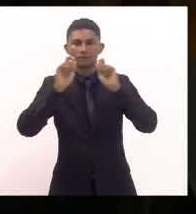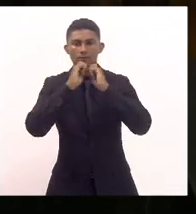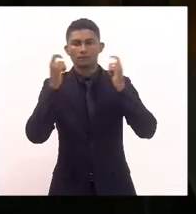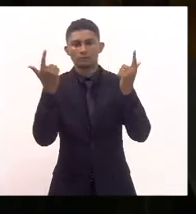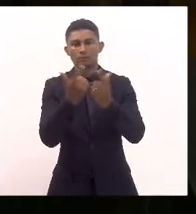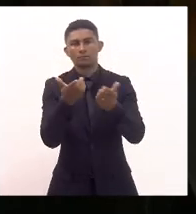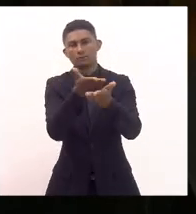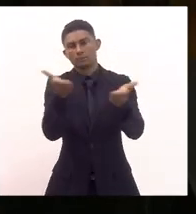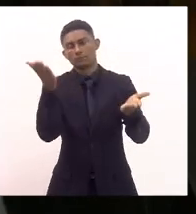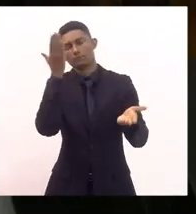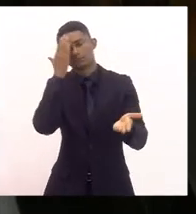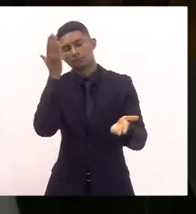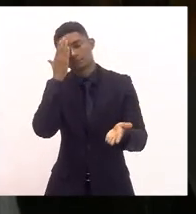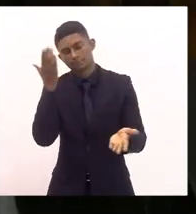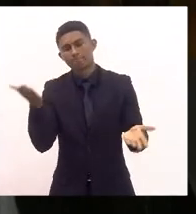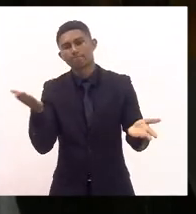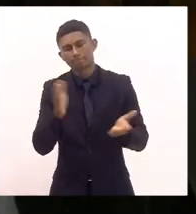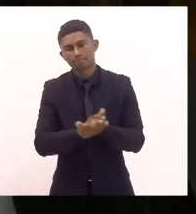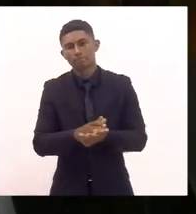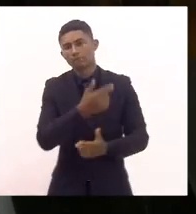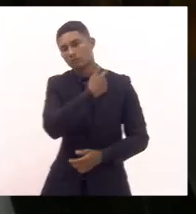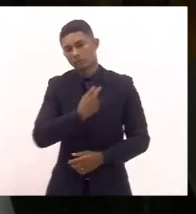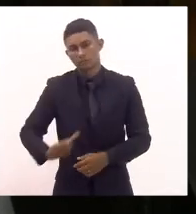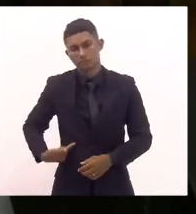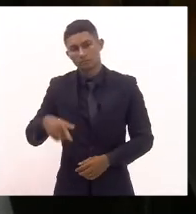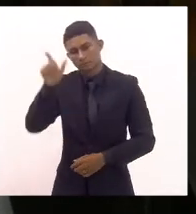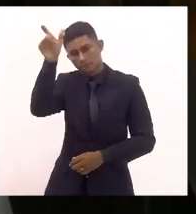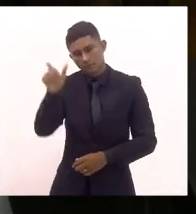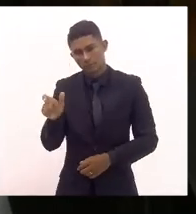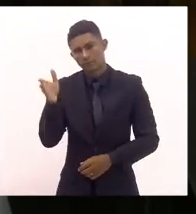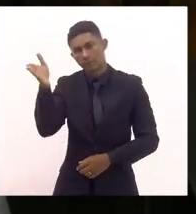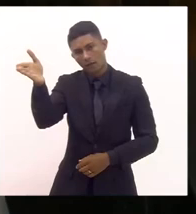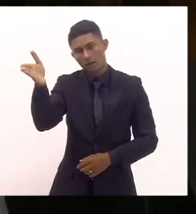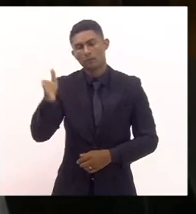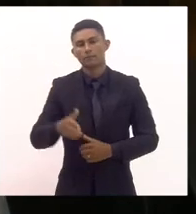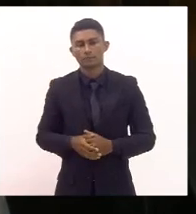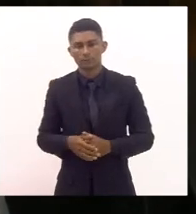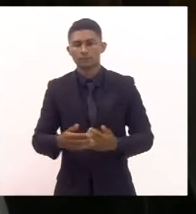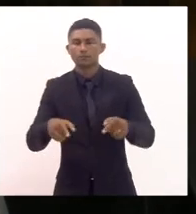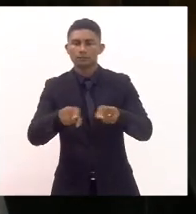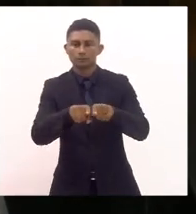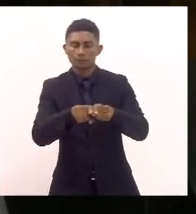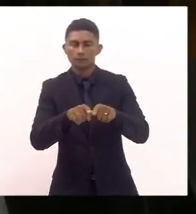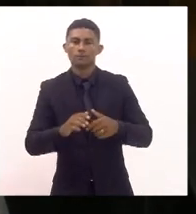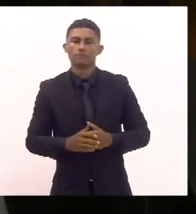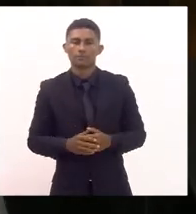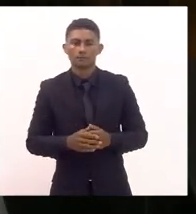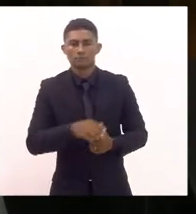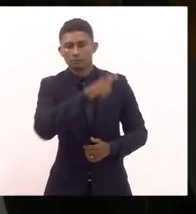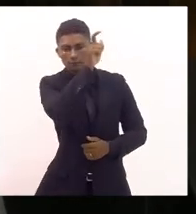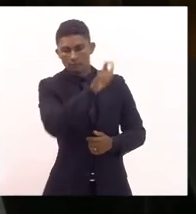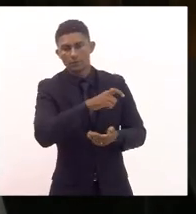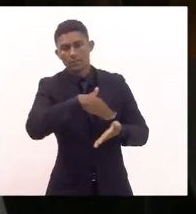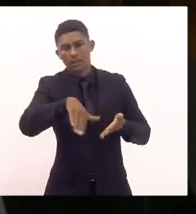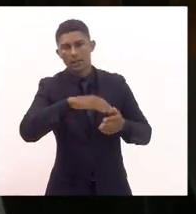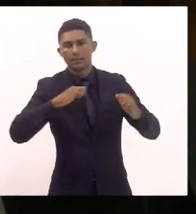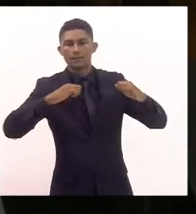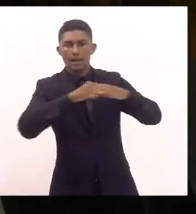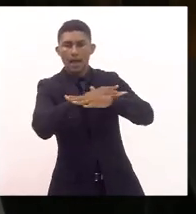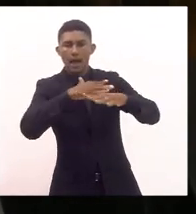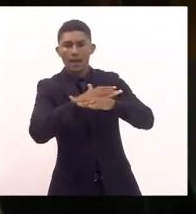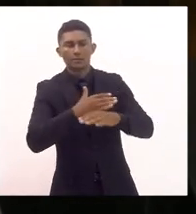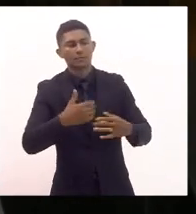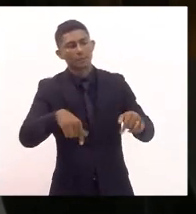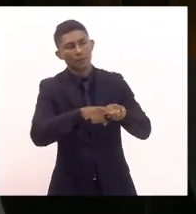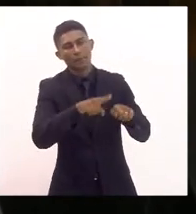posso saber o quanto o governador Cláudio Castro e o quanto o secretário das cidades juro